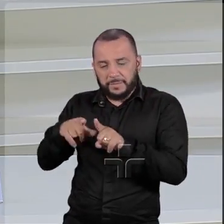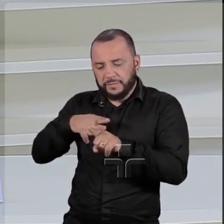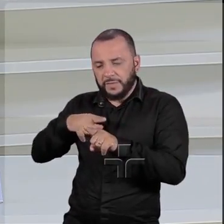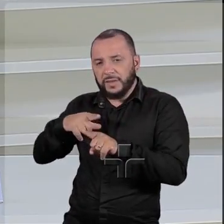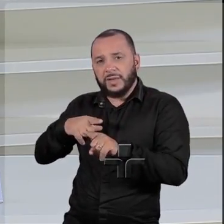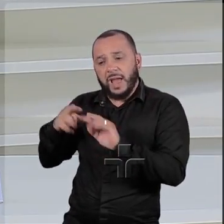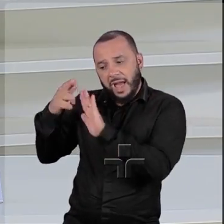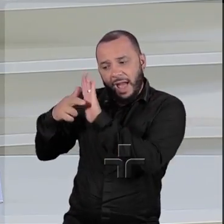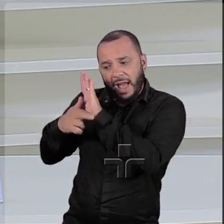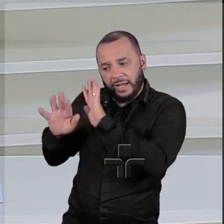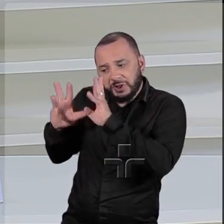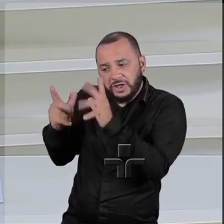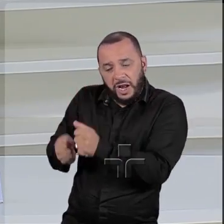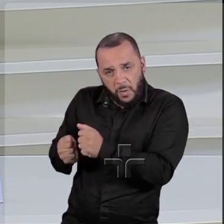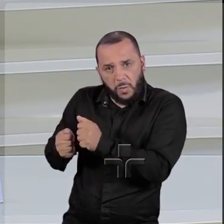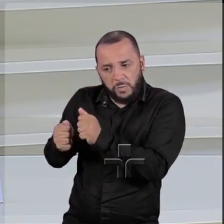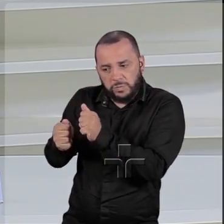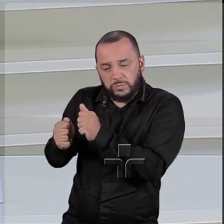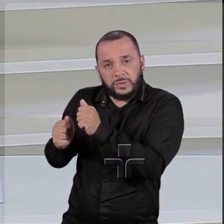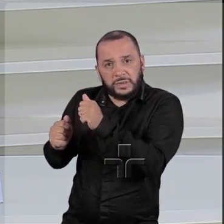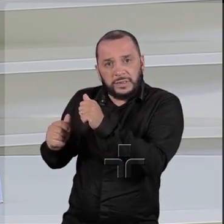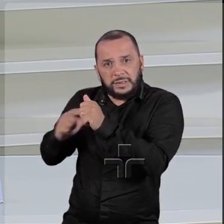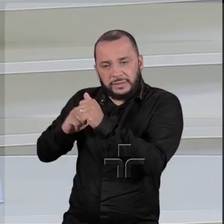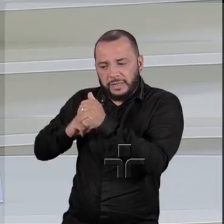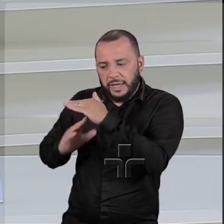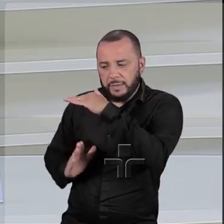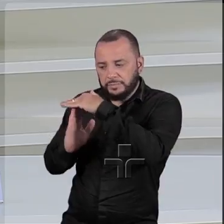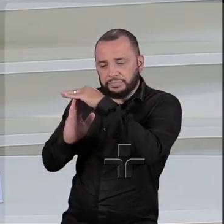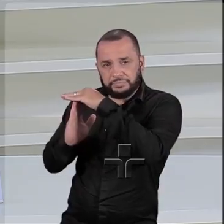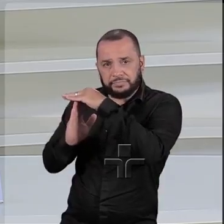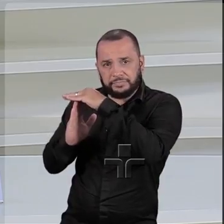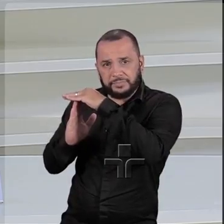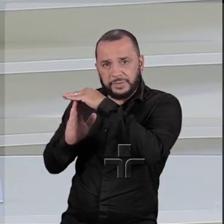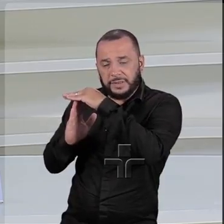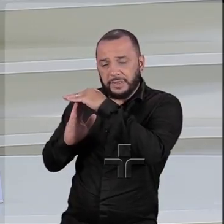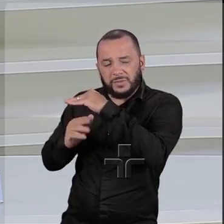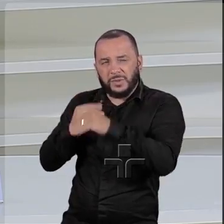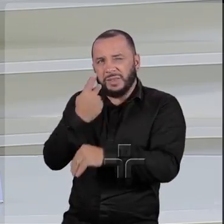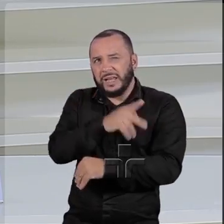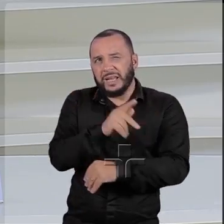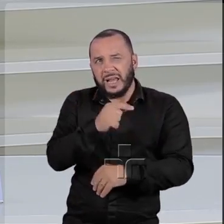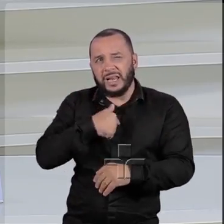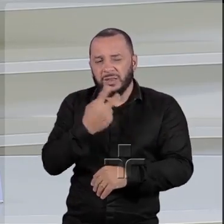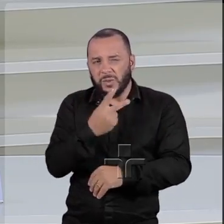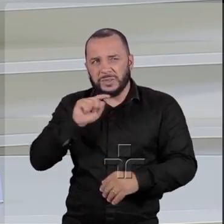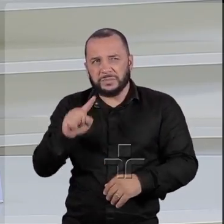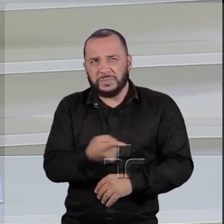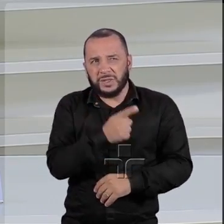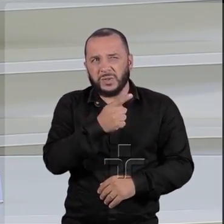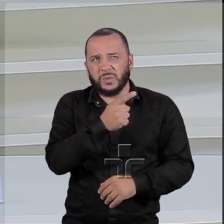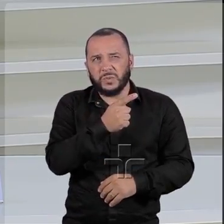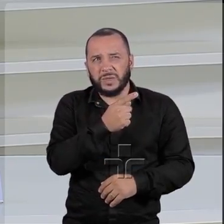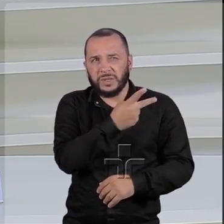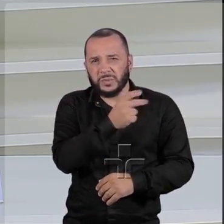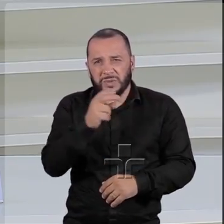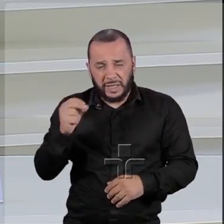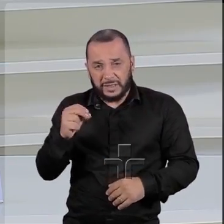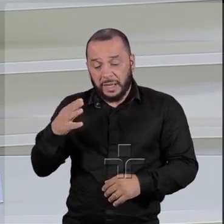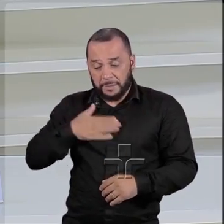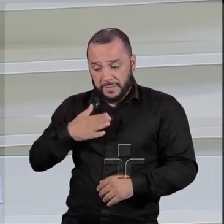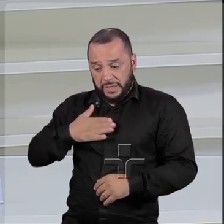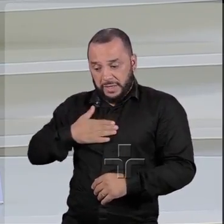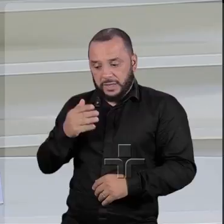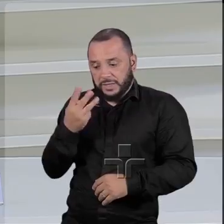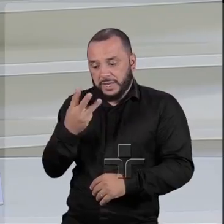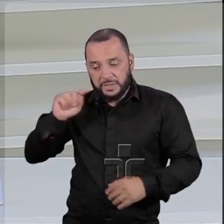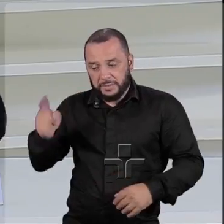geral e desse subteto até o teto, só que o dele era 2.200, a minha vai a 3.800.